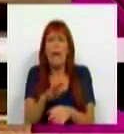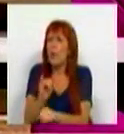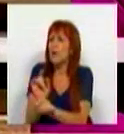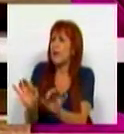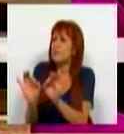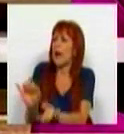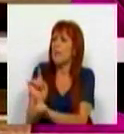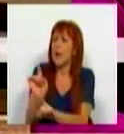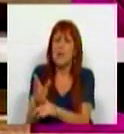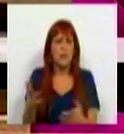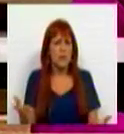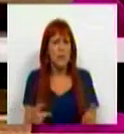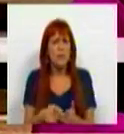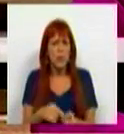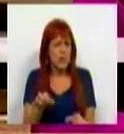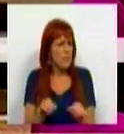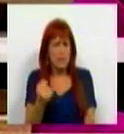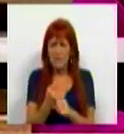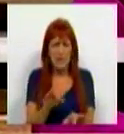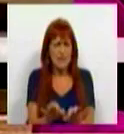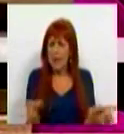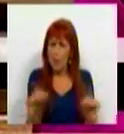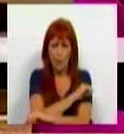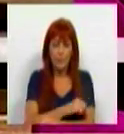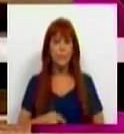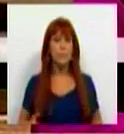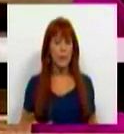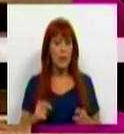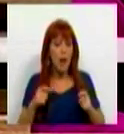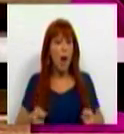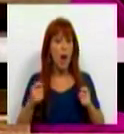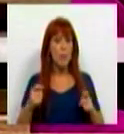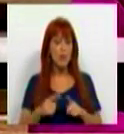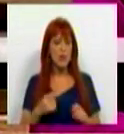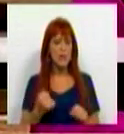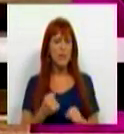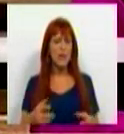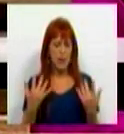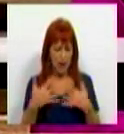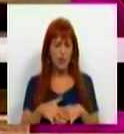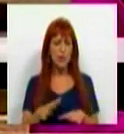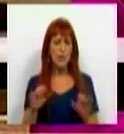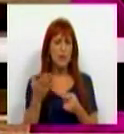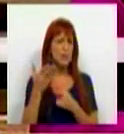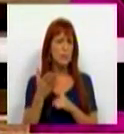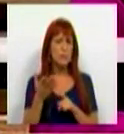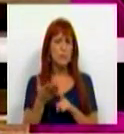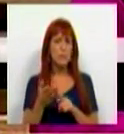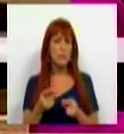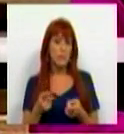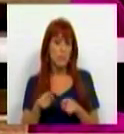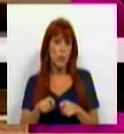acolá, necessária para a mesma atividade. Devemos apostar em serviços mais integrados por eventos de